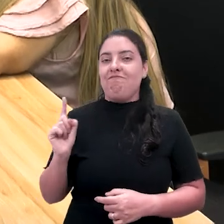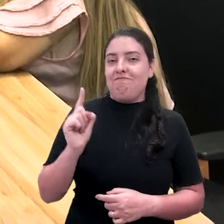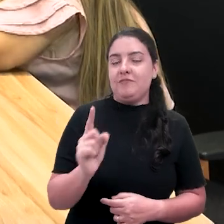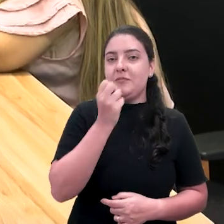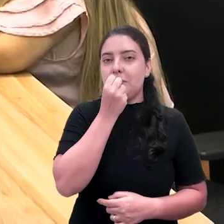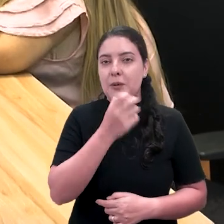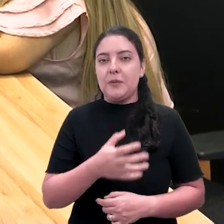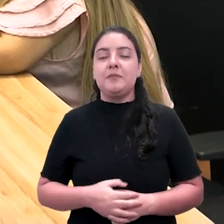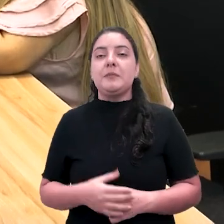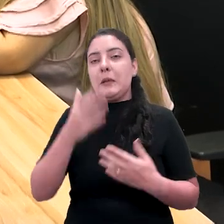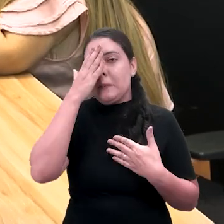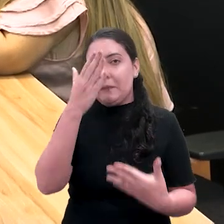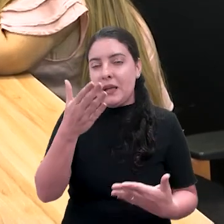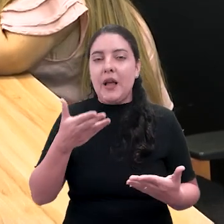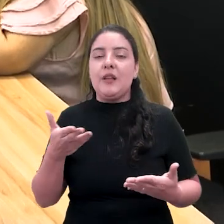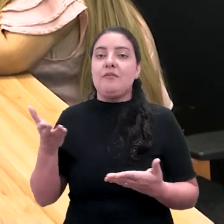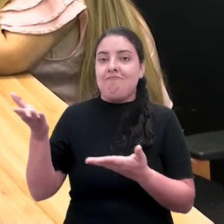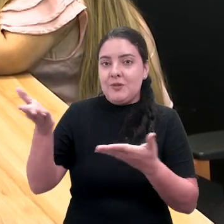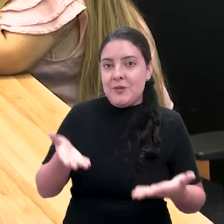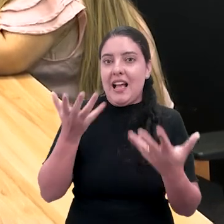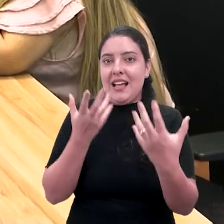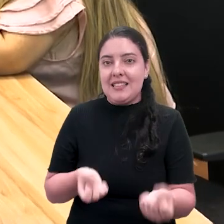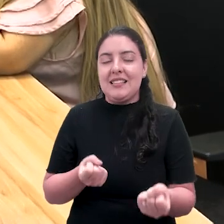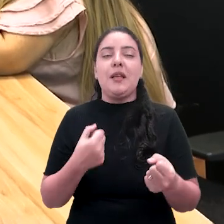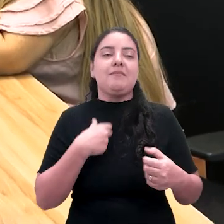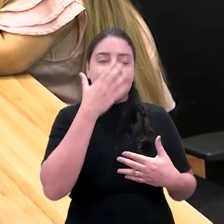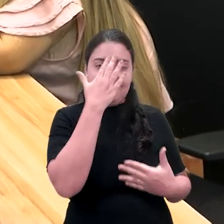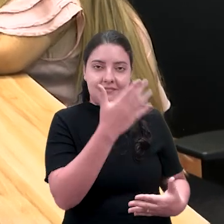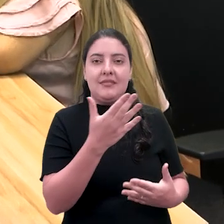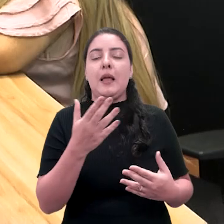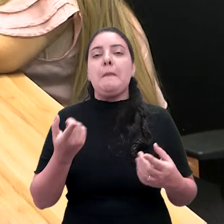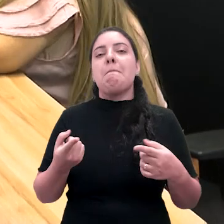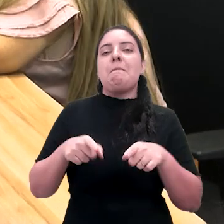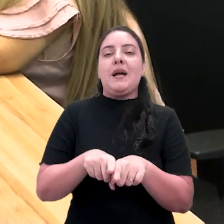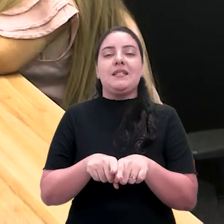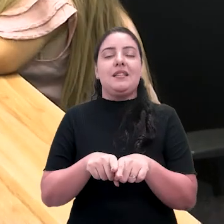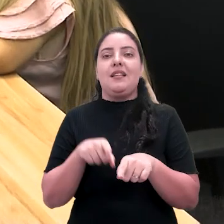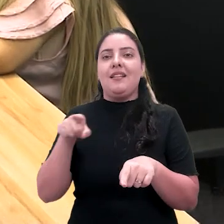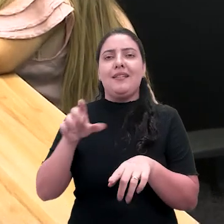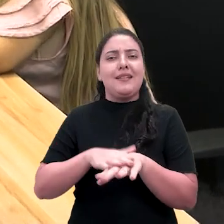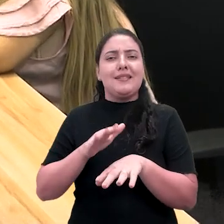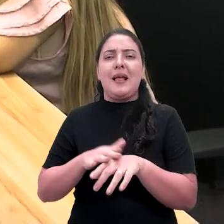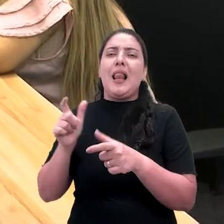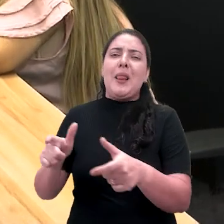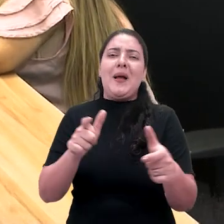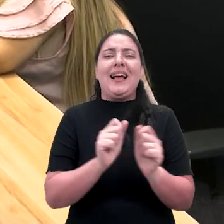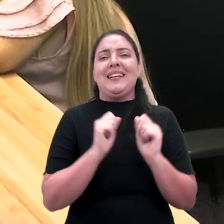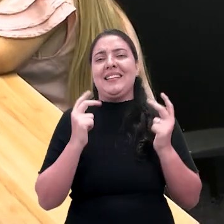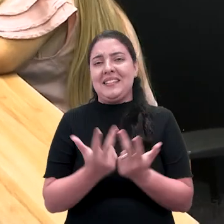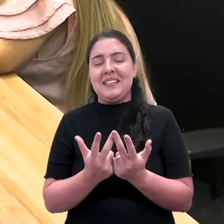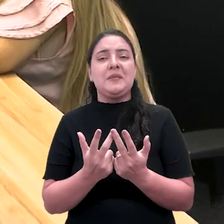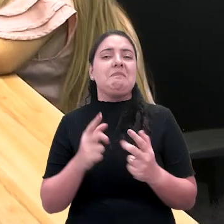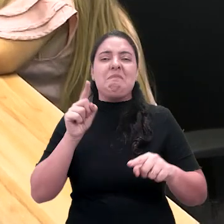massa. Muito obrigado pelo convite, você ter aceitado. Eu que agradeço. A gente já tá com essa parceria, né? Você tá em todo lugar aqui na Câmara, todas as plataformas,